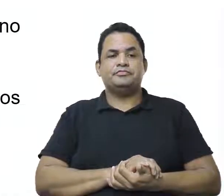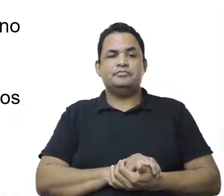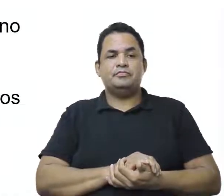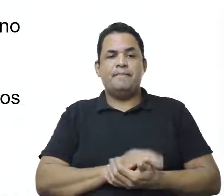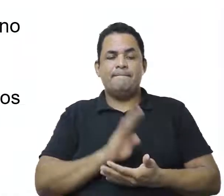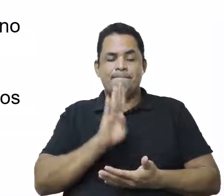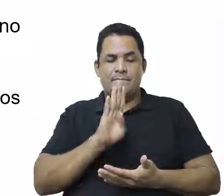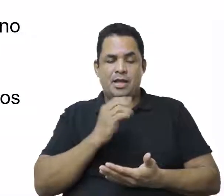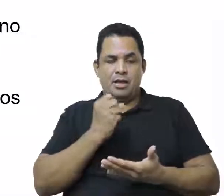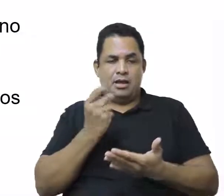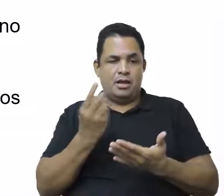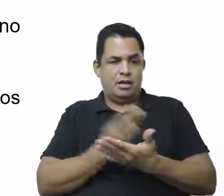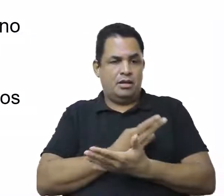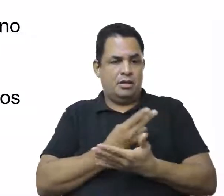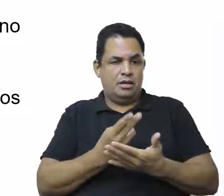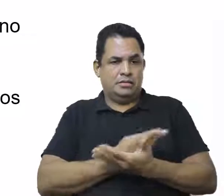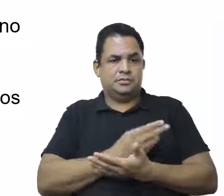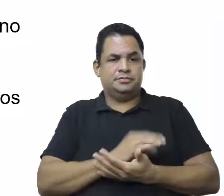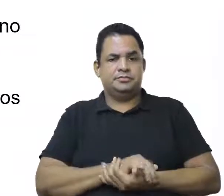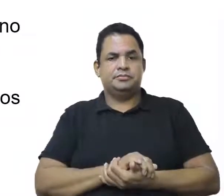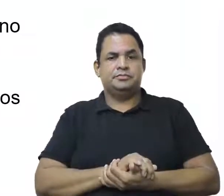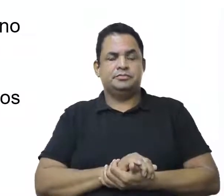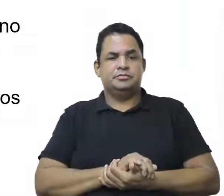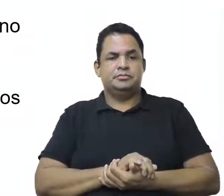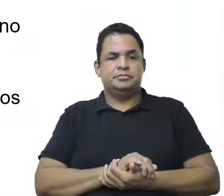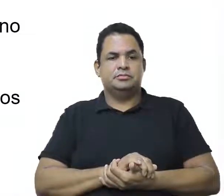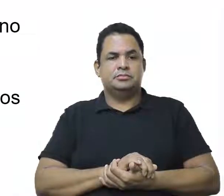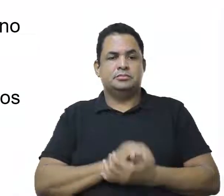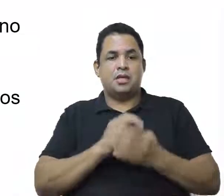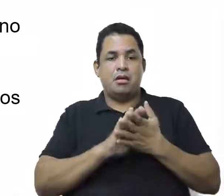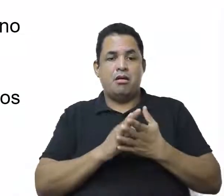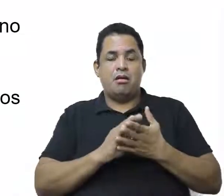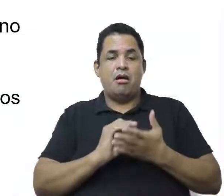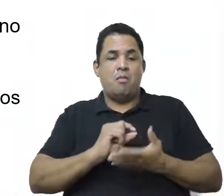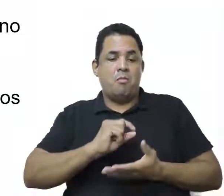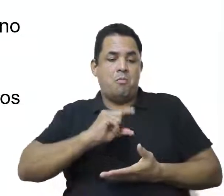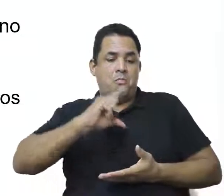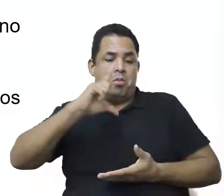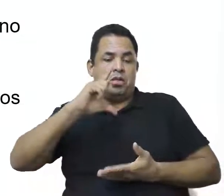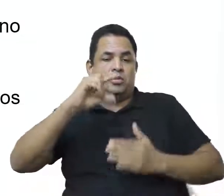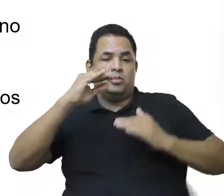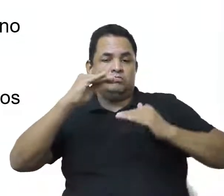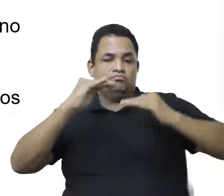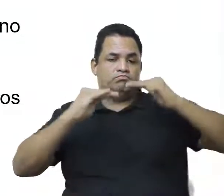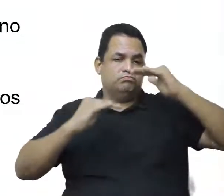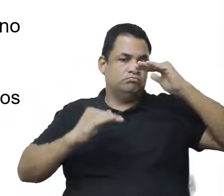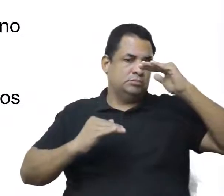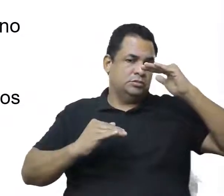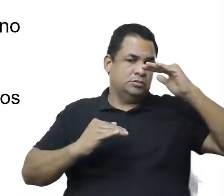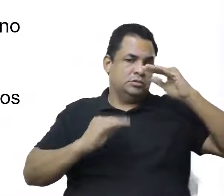a B também está errada. C, acentuação da desigualdade social entre